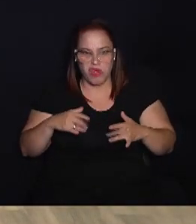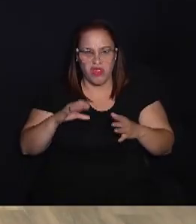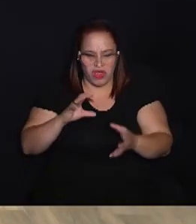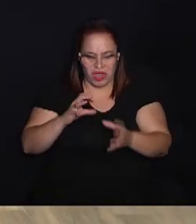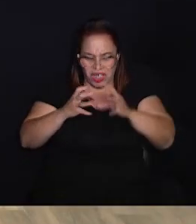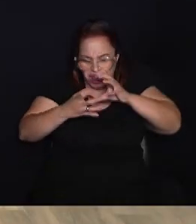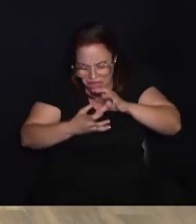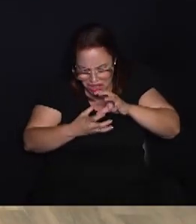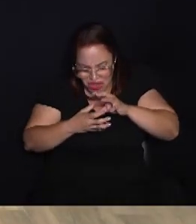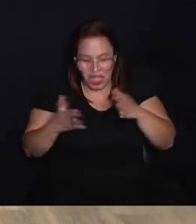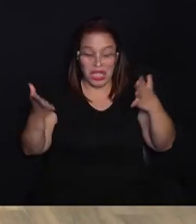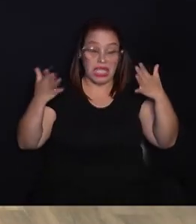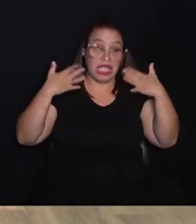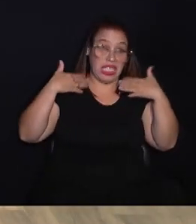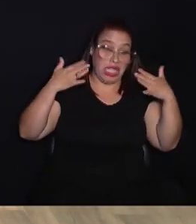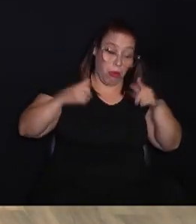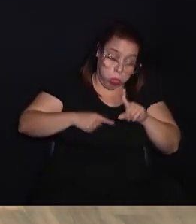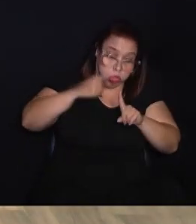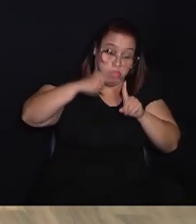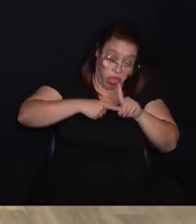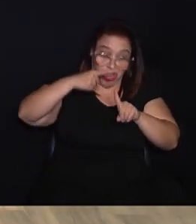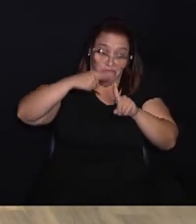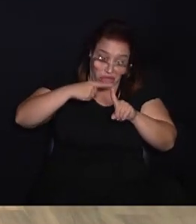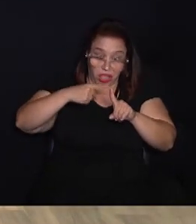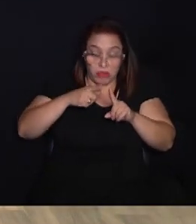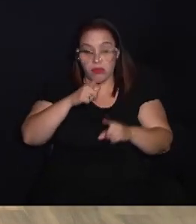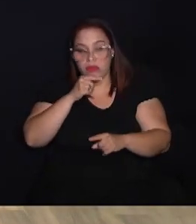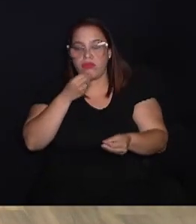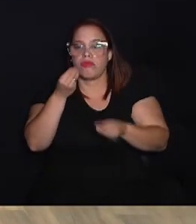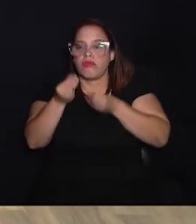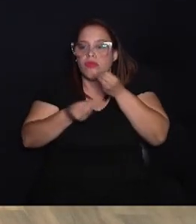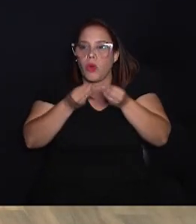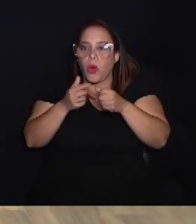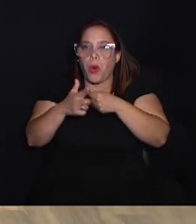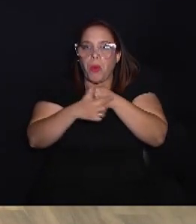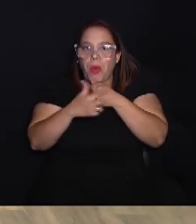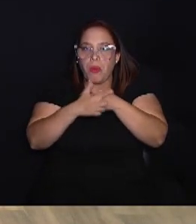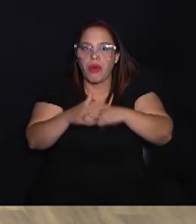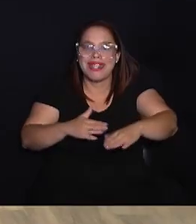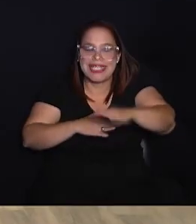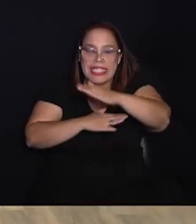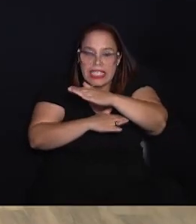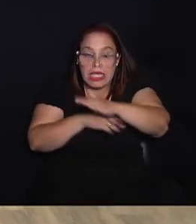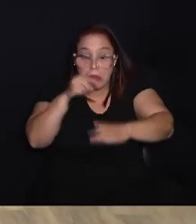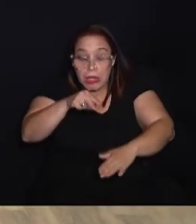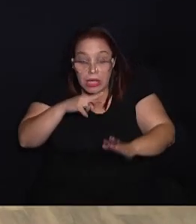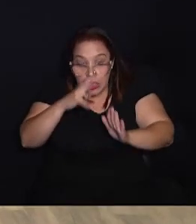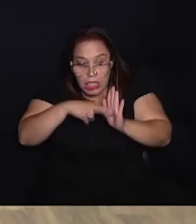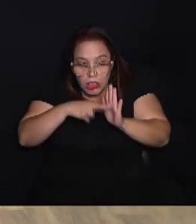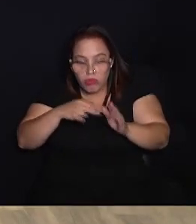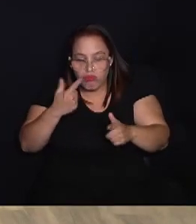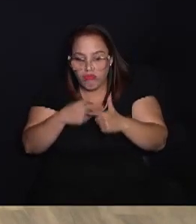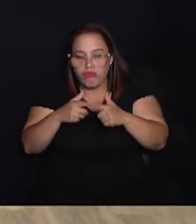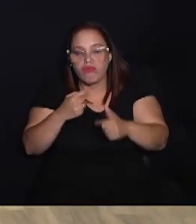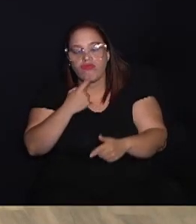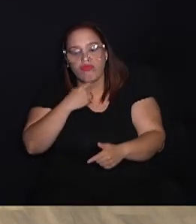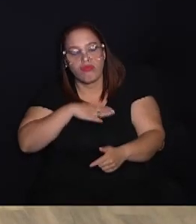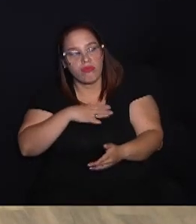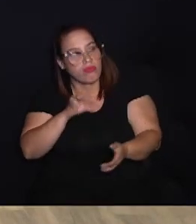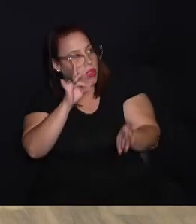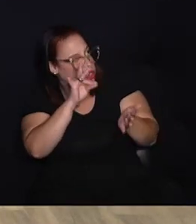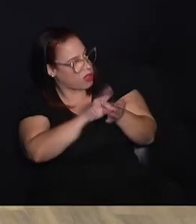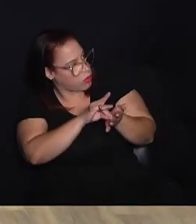de aprimoramento. Esses novos chegam com novas expectativas, nova motivação. Eu acho que isso é saudável, né, para o